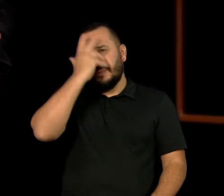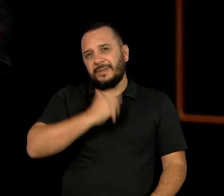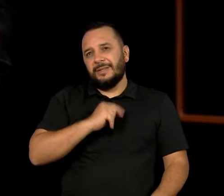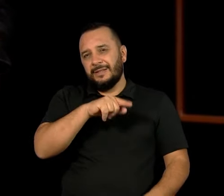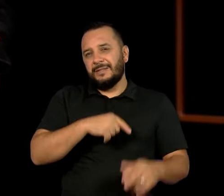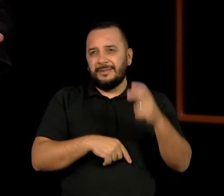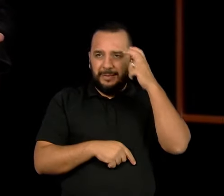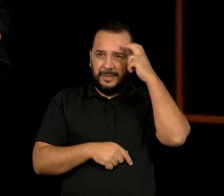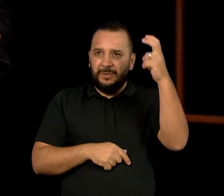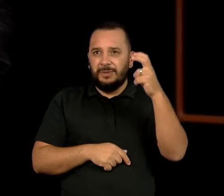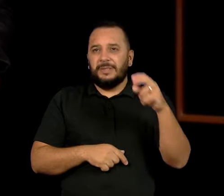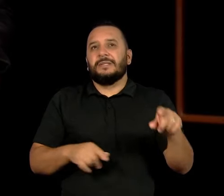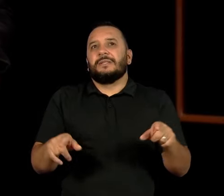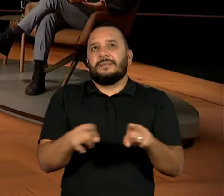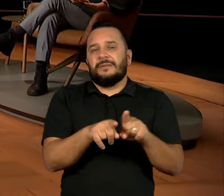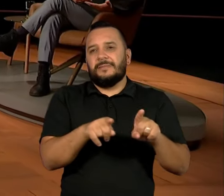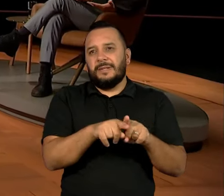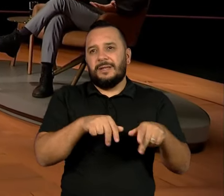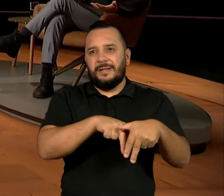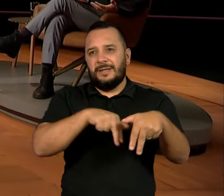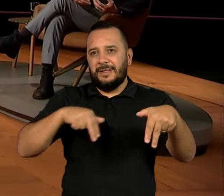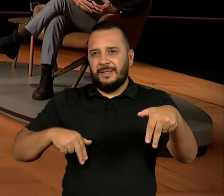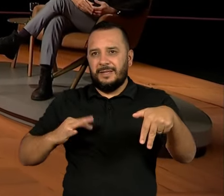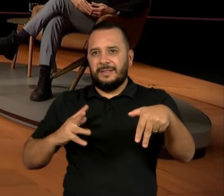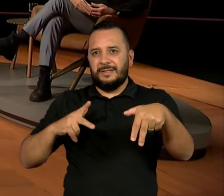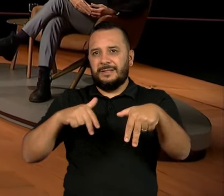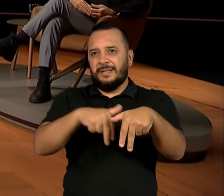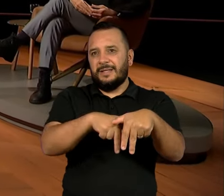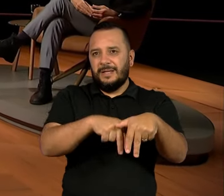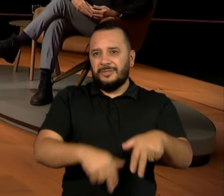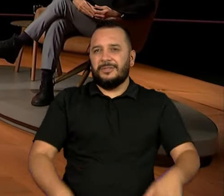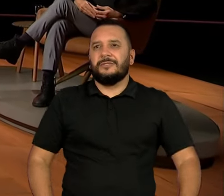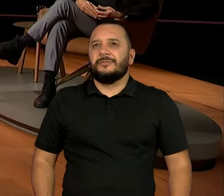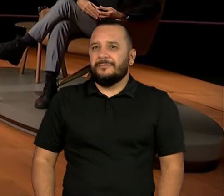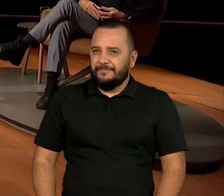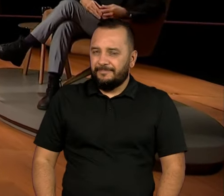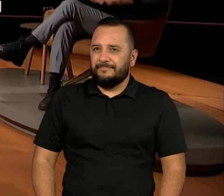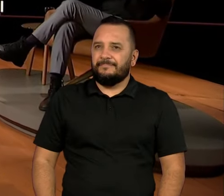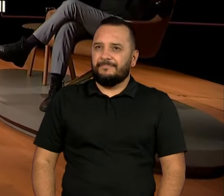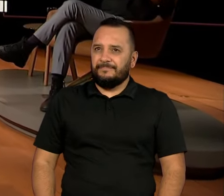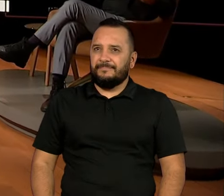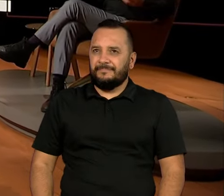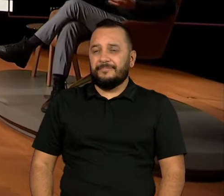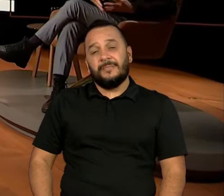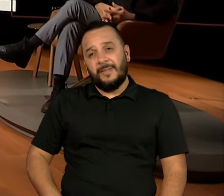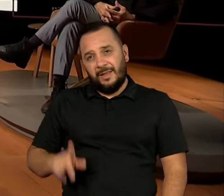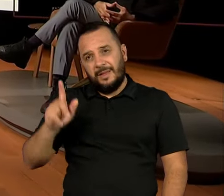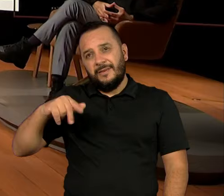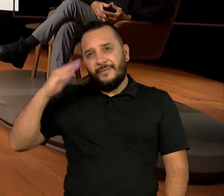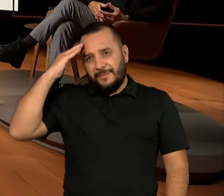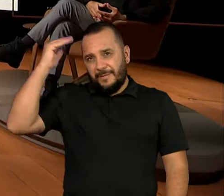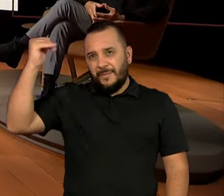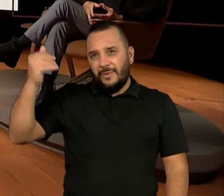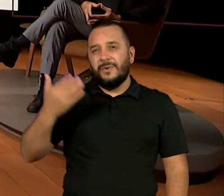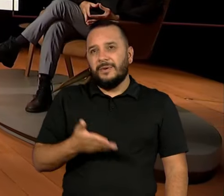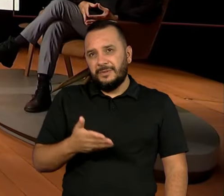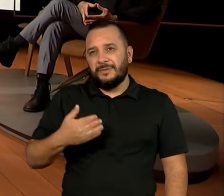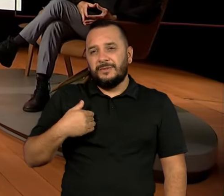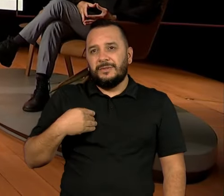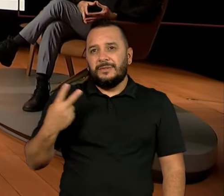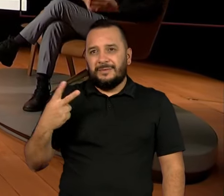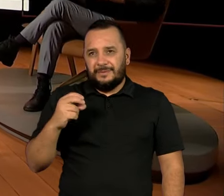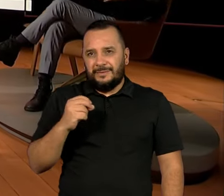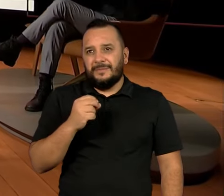sabedoria, por sua ancestralidade. Então, foi um grande sucesso a Escravizauro de